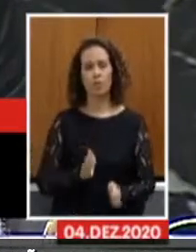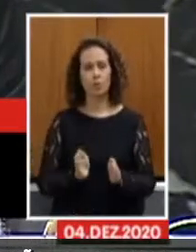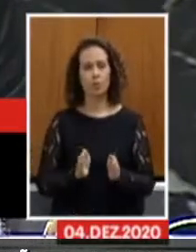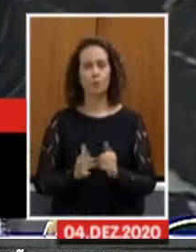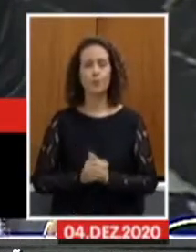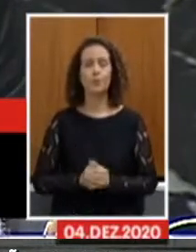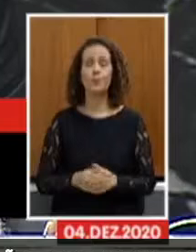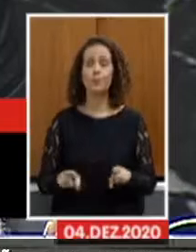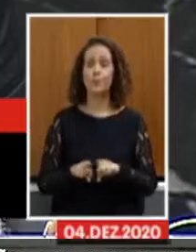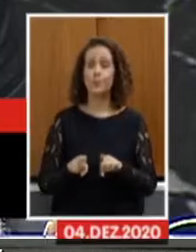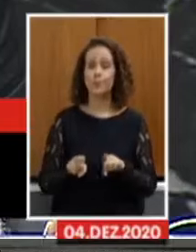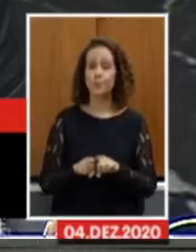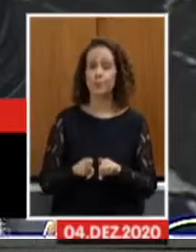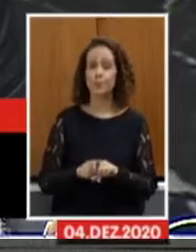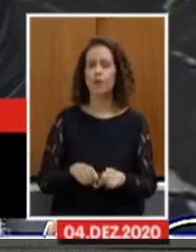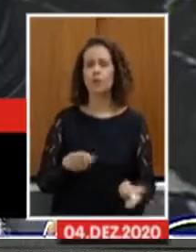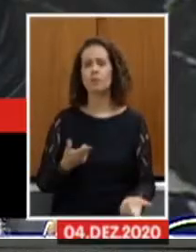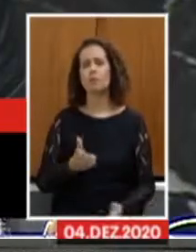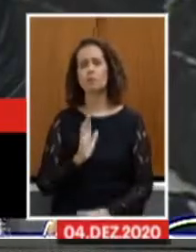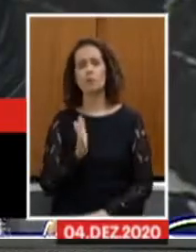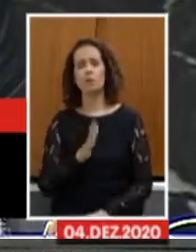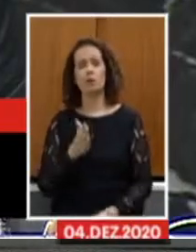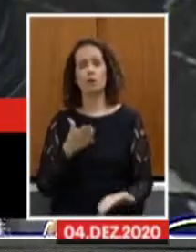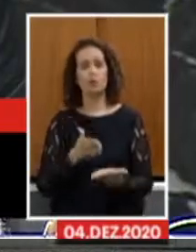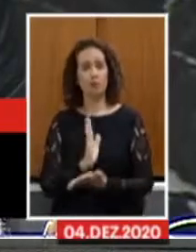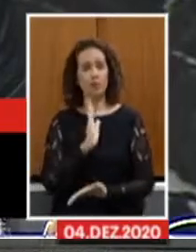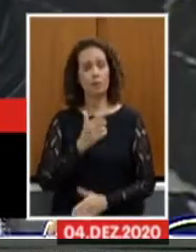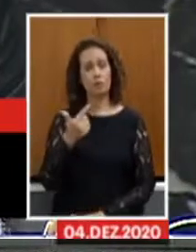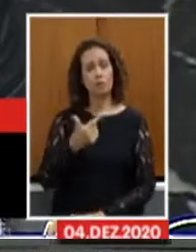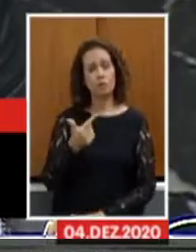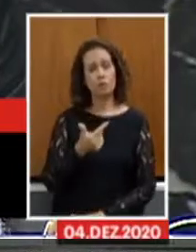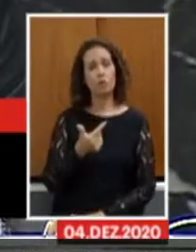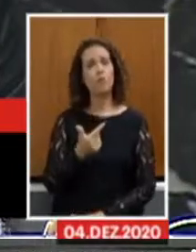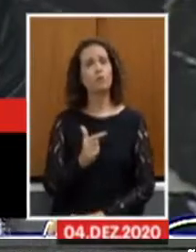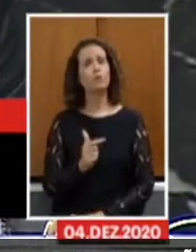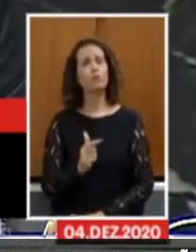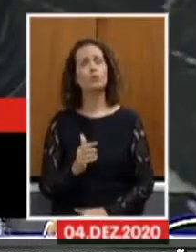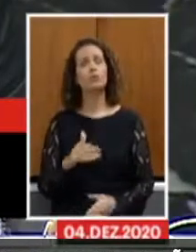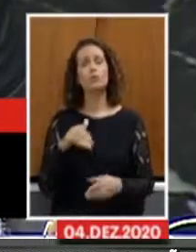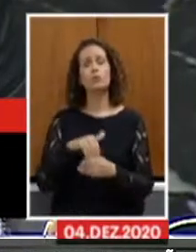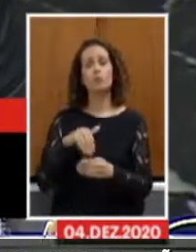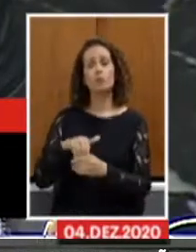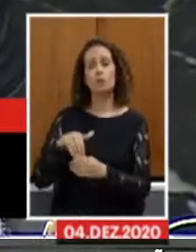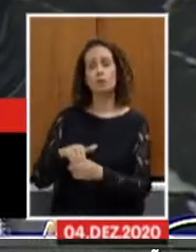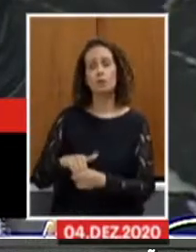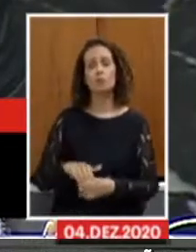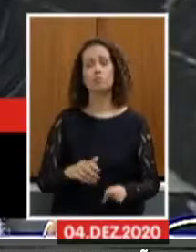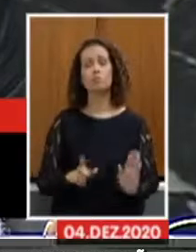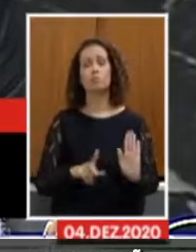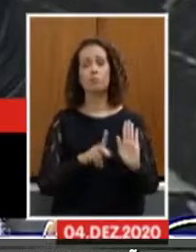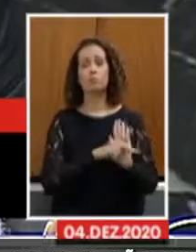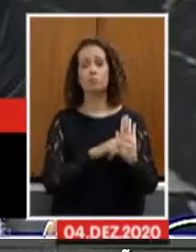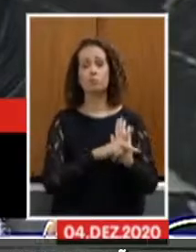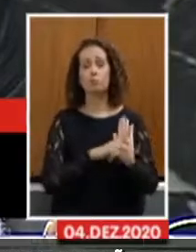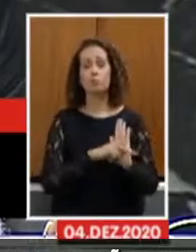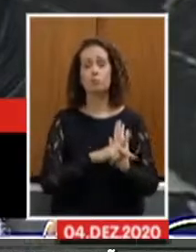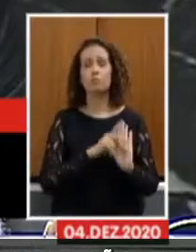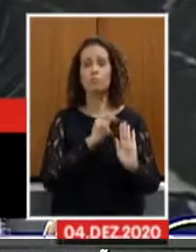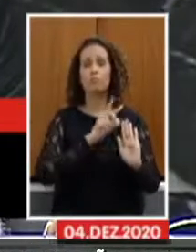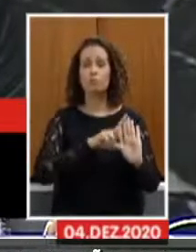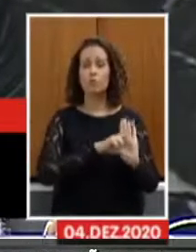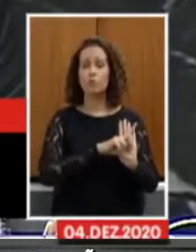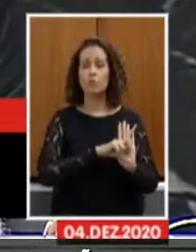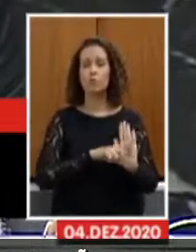à discussão e votação nominal e aprovados, cada um por sua vez, em segundo turno, o projeto de lei 2180/2020, na forma do vencido em primeiro